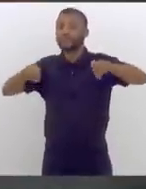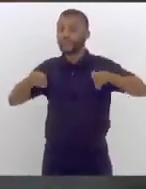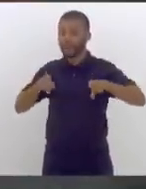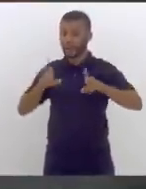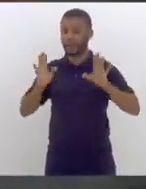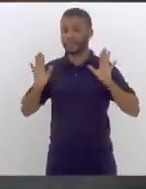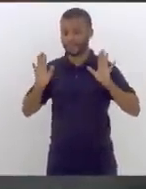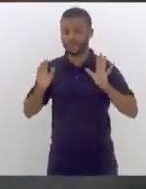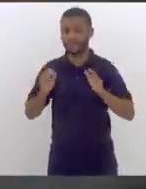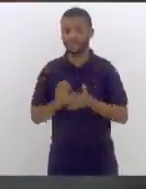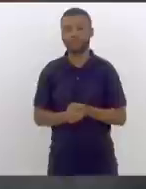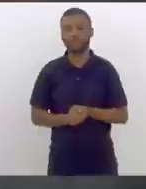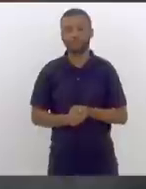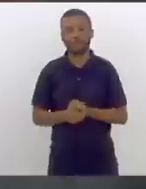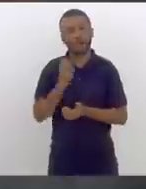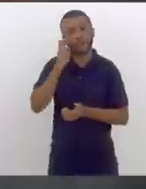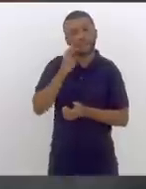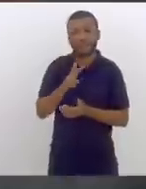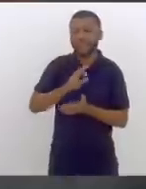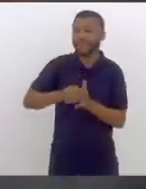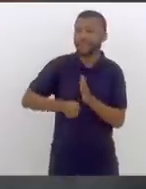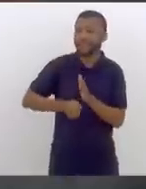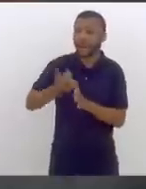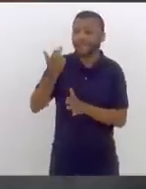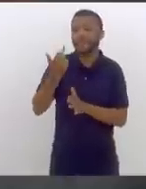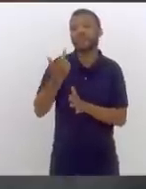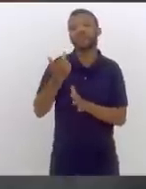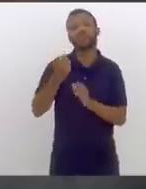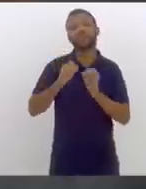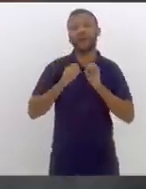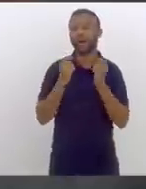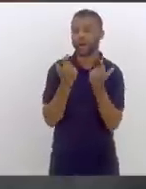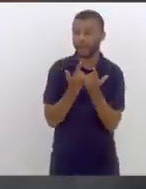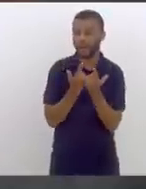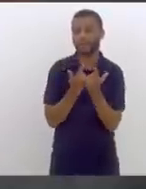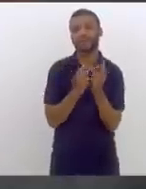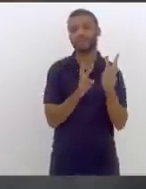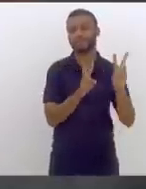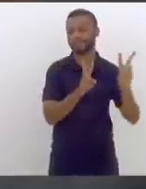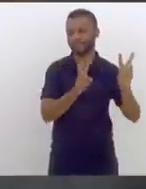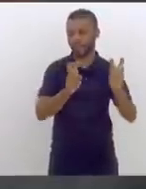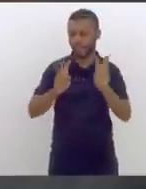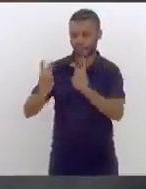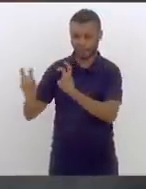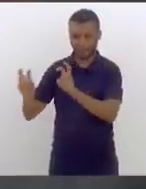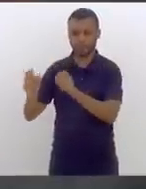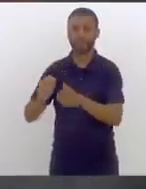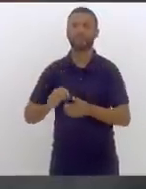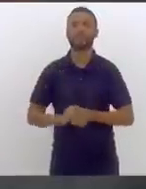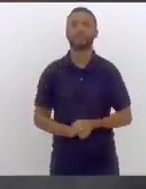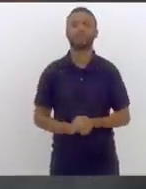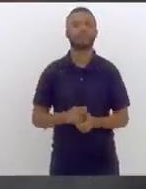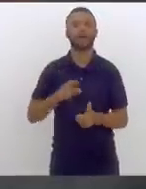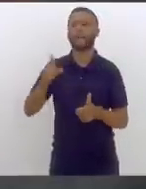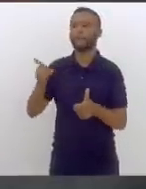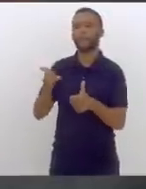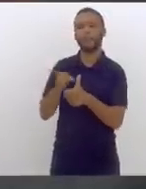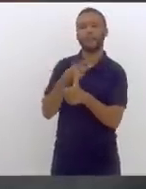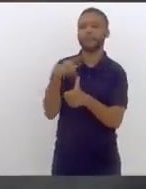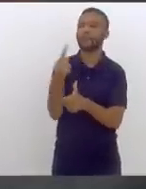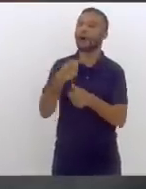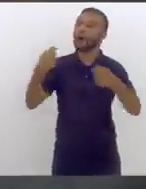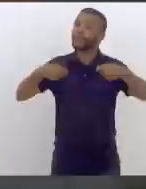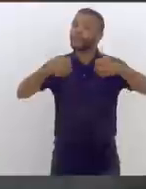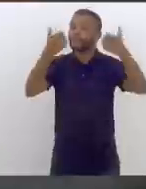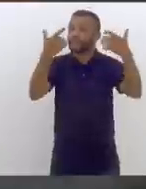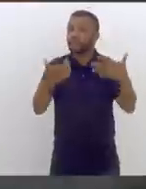tema Já vi várias vezes na alerj não aqui mas na outra alergia né primeiro a gente tem que falar que a questão